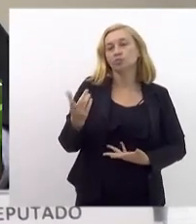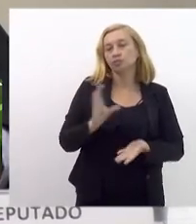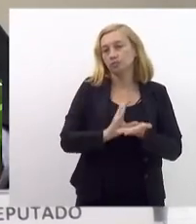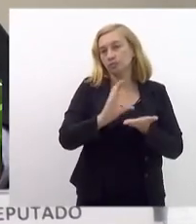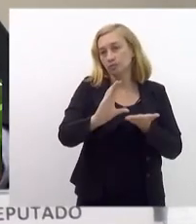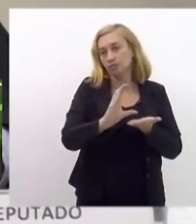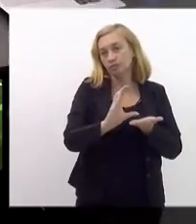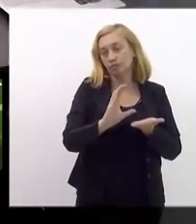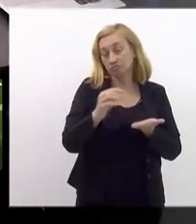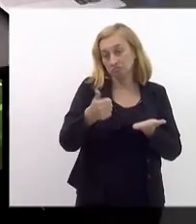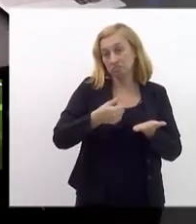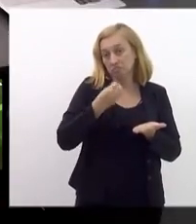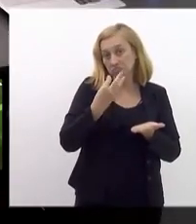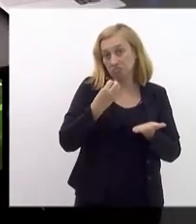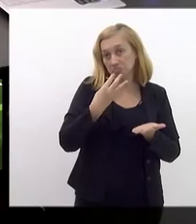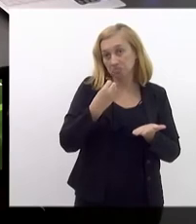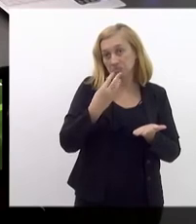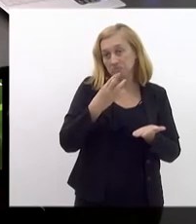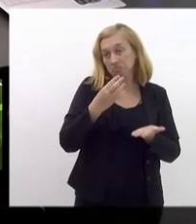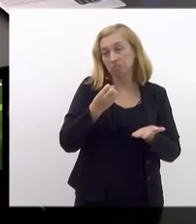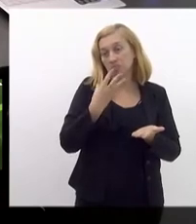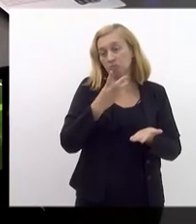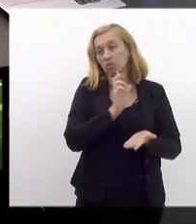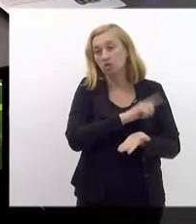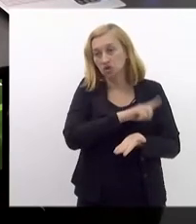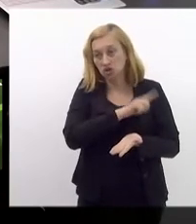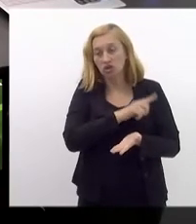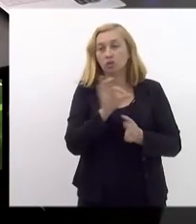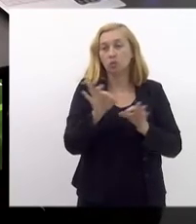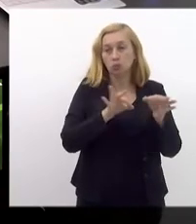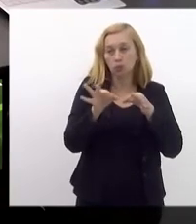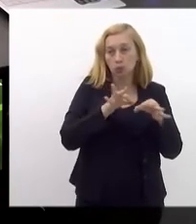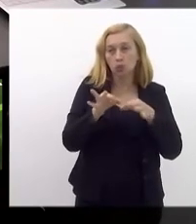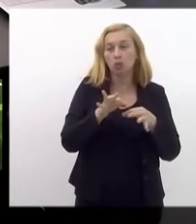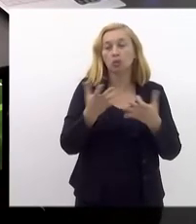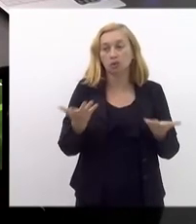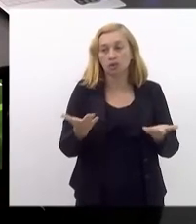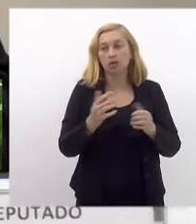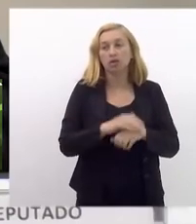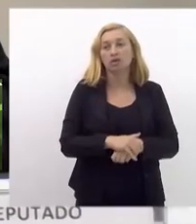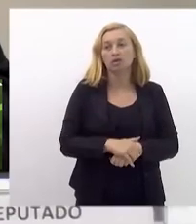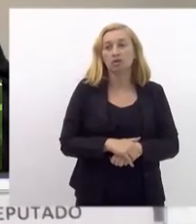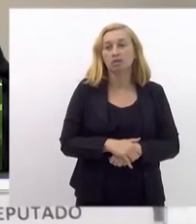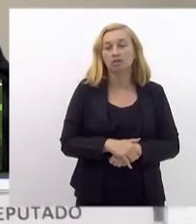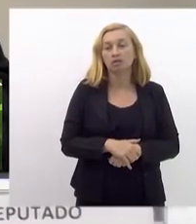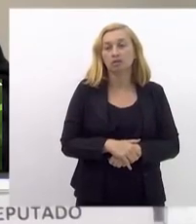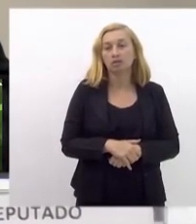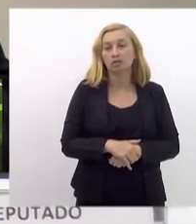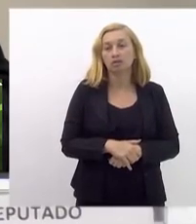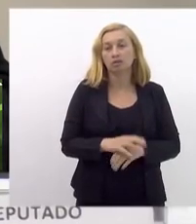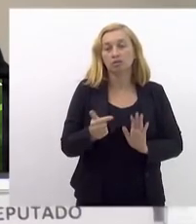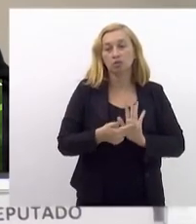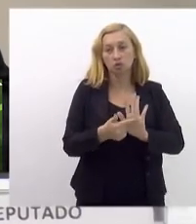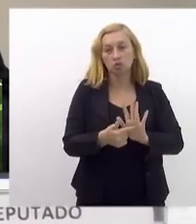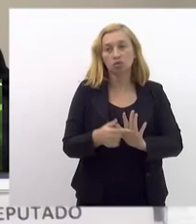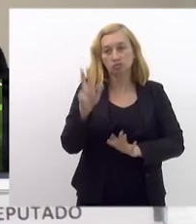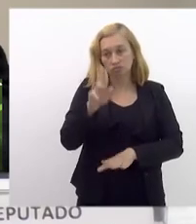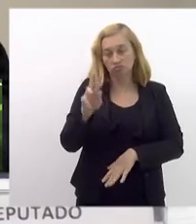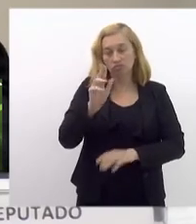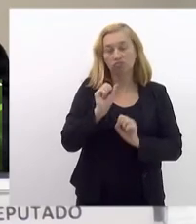orçamentária favorável, né, e com boa gestão, gestão com planejamento, enfim, mas demonstrou que a Universidade